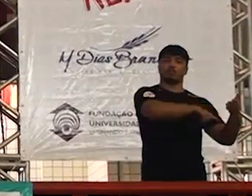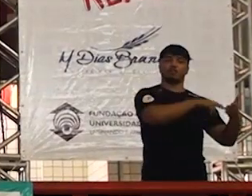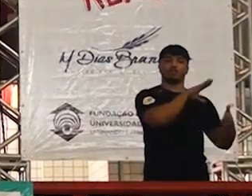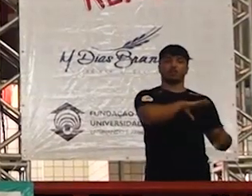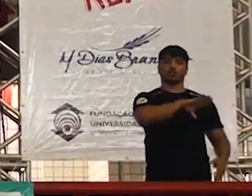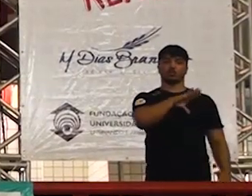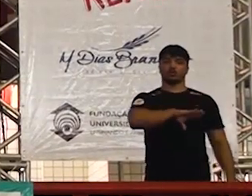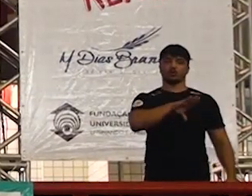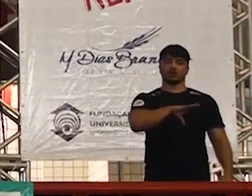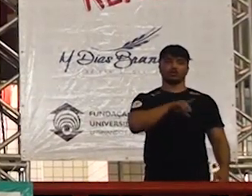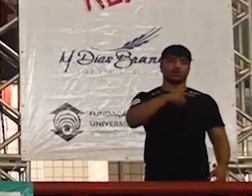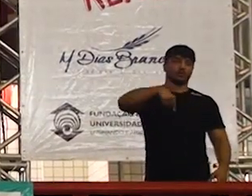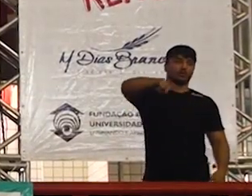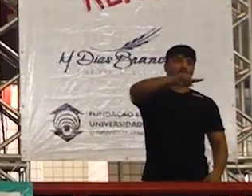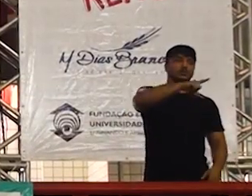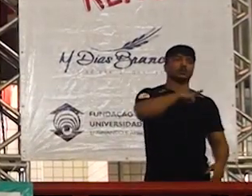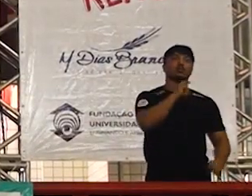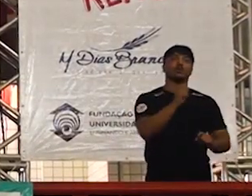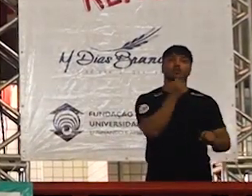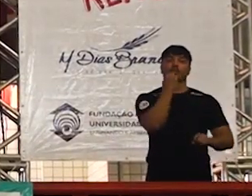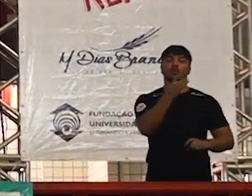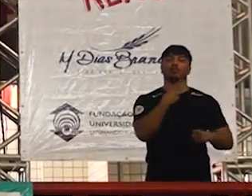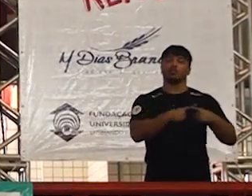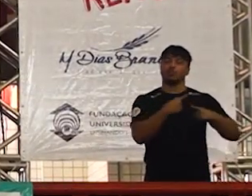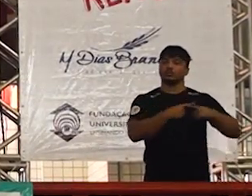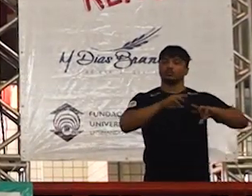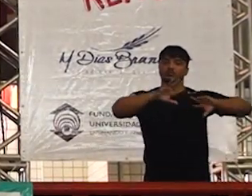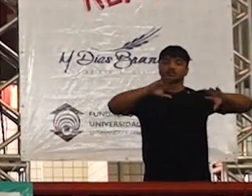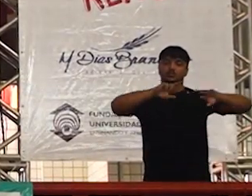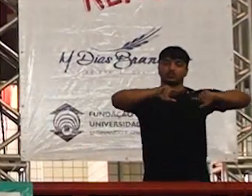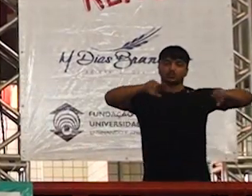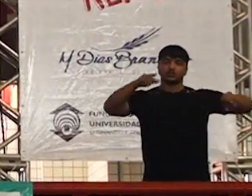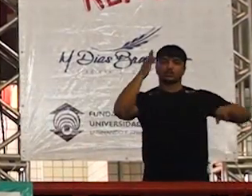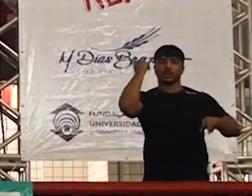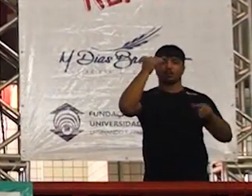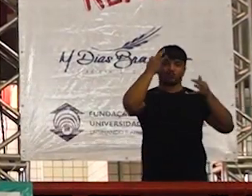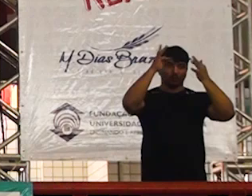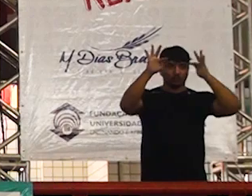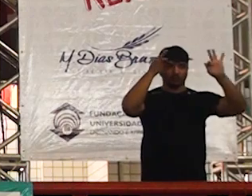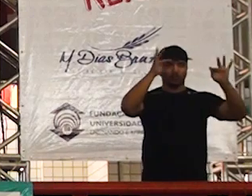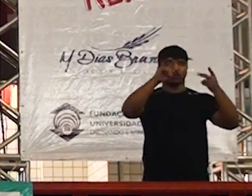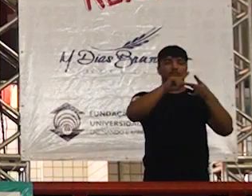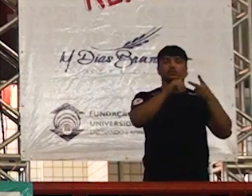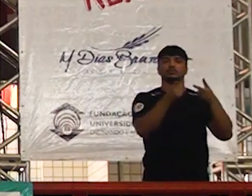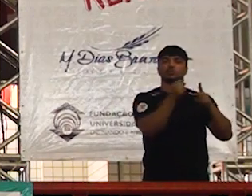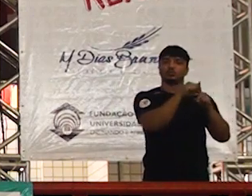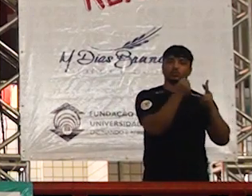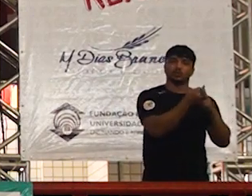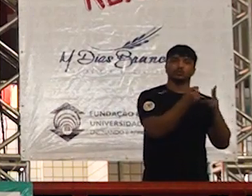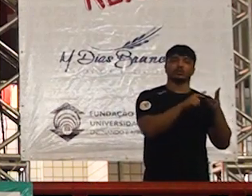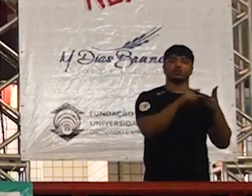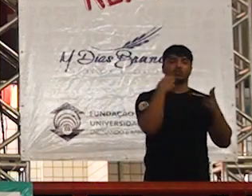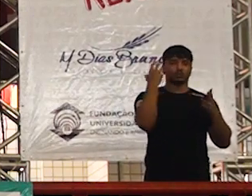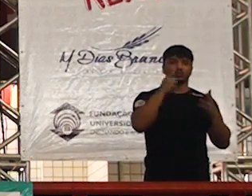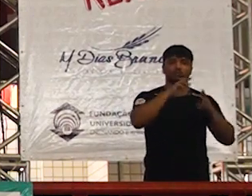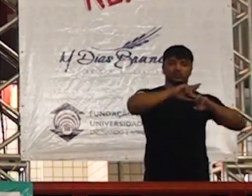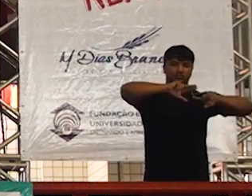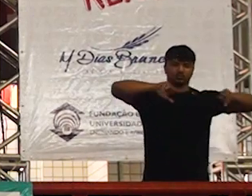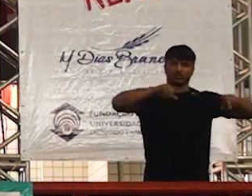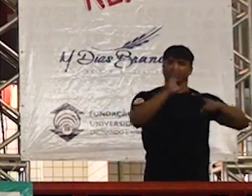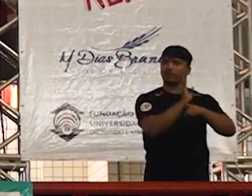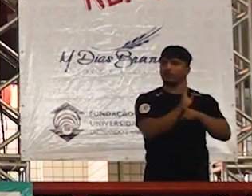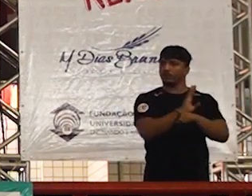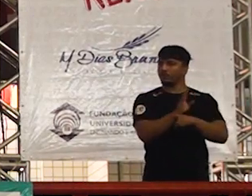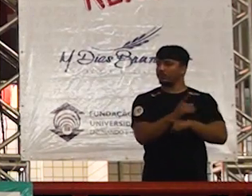portuguesa. Vocês têm uma vantagem, vocês sabem filosofia, sociologia, música, filme.